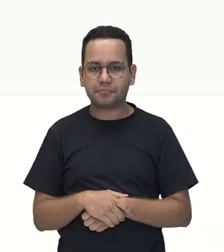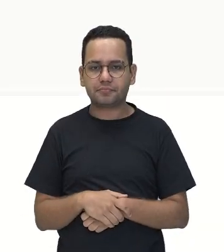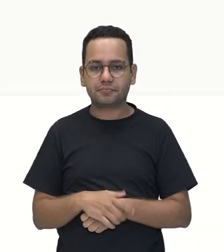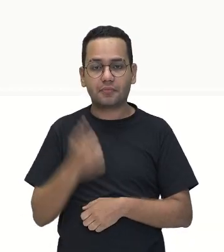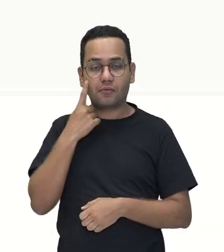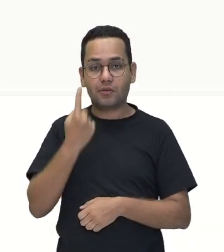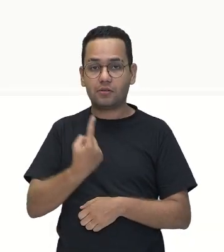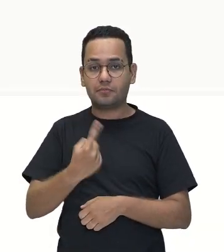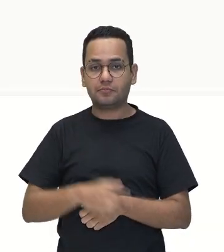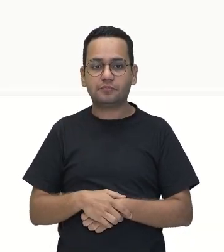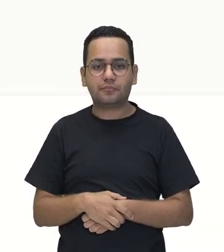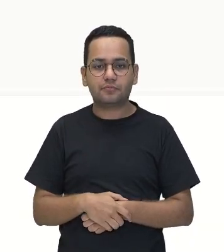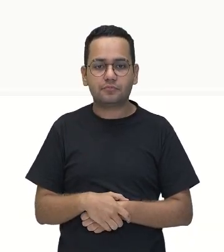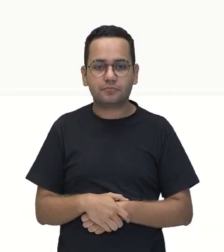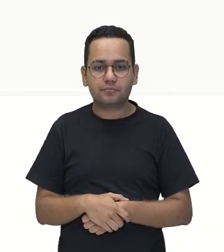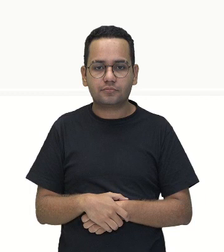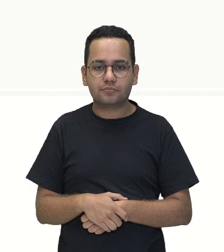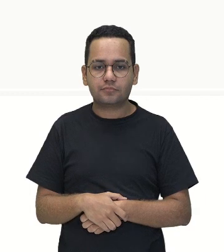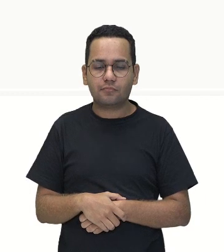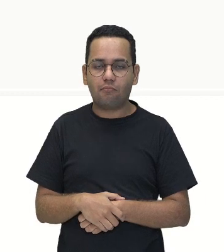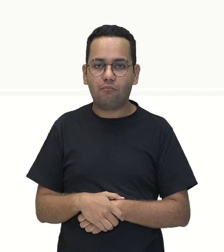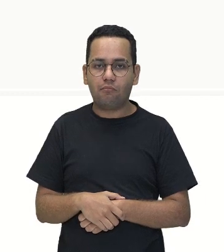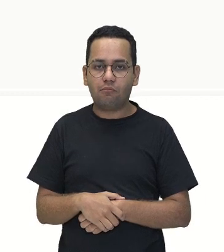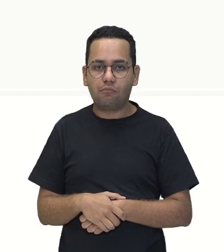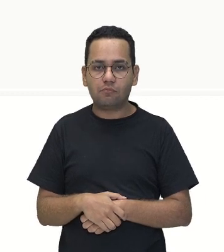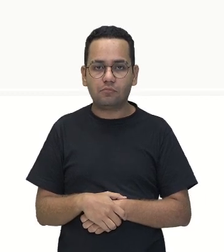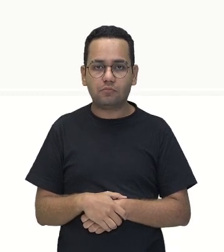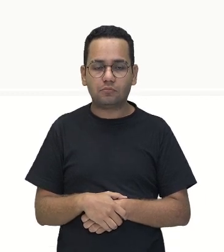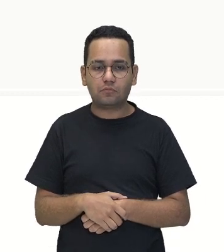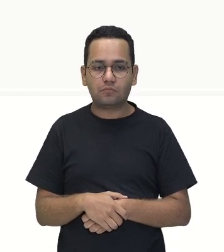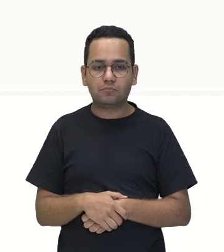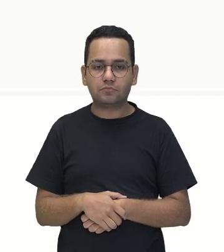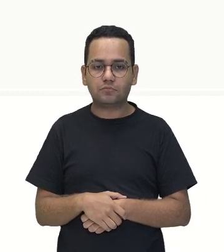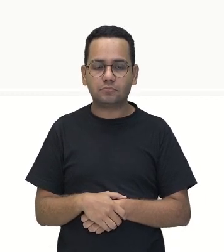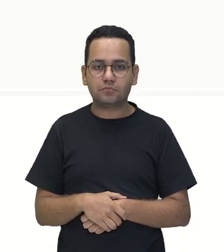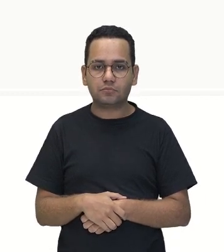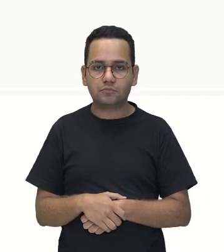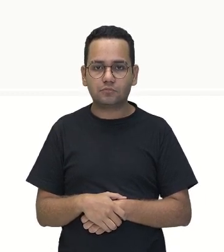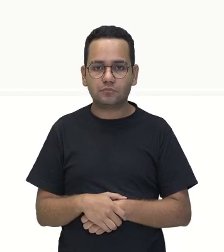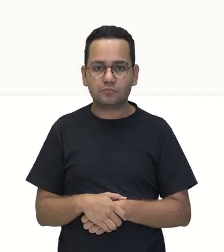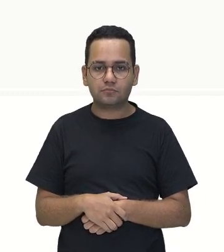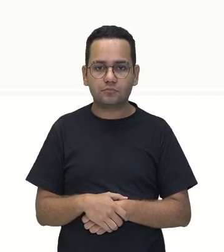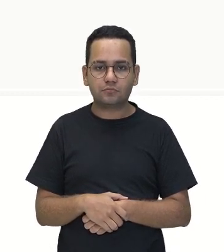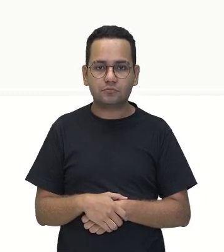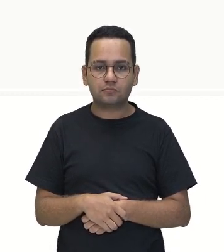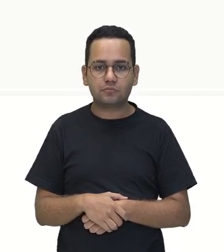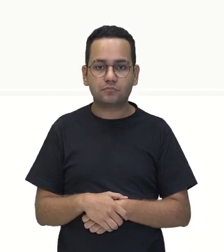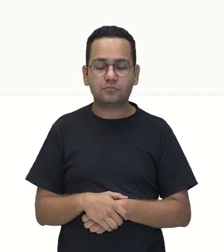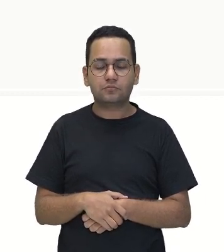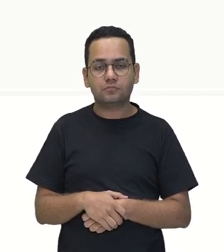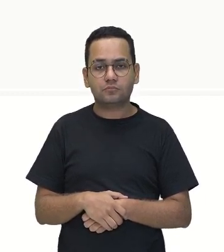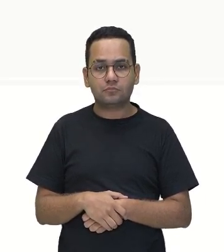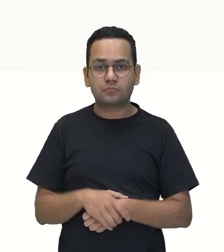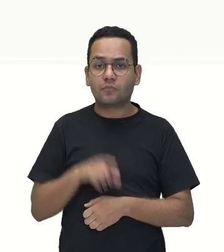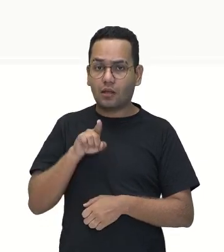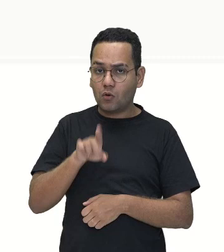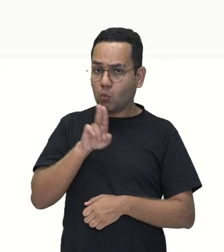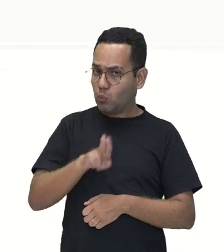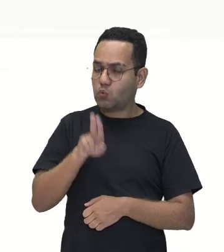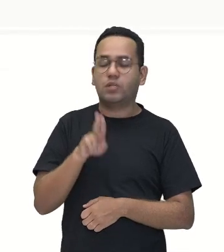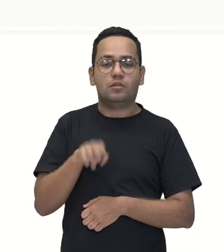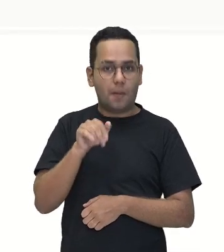aqui ó veja eu tenho e essa aqui a gente vai usar bastante tá é importante você